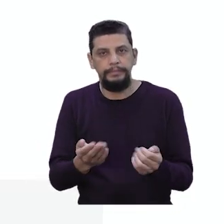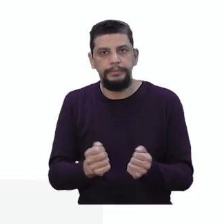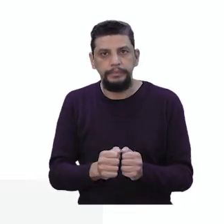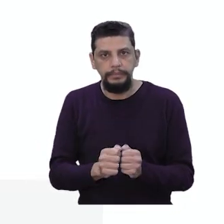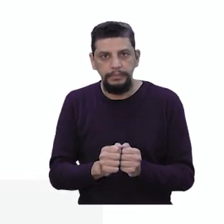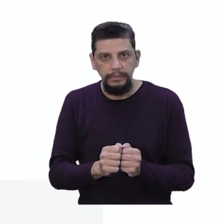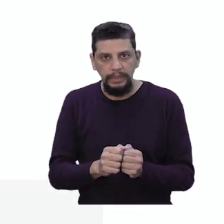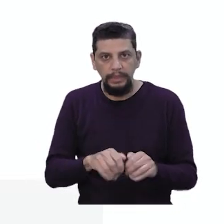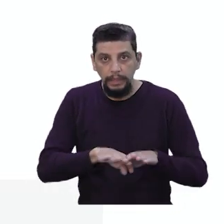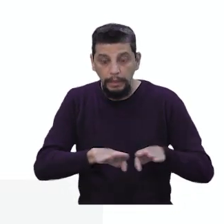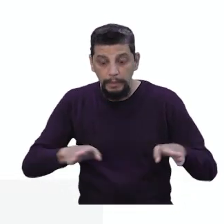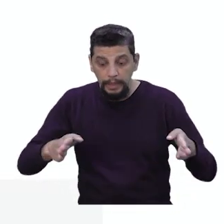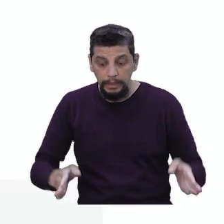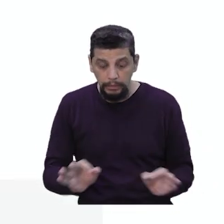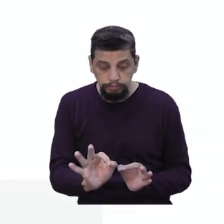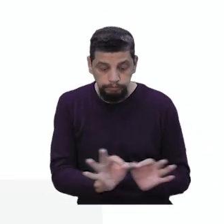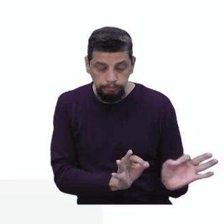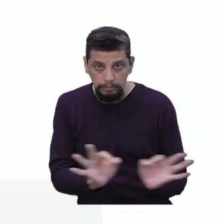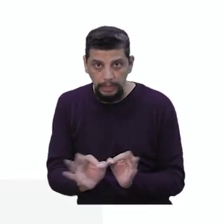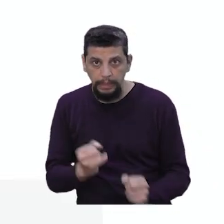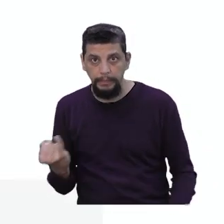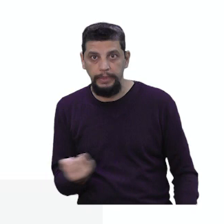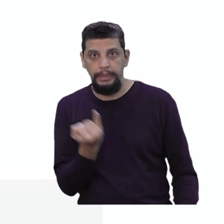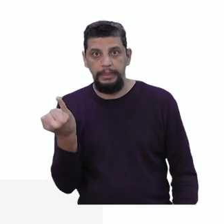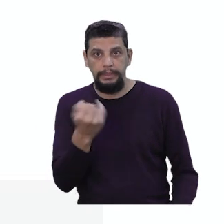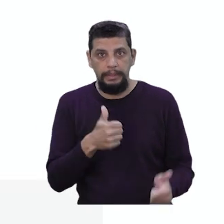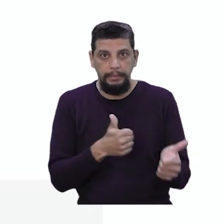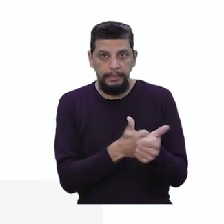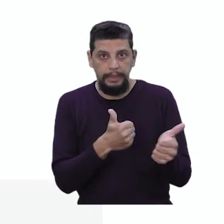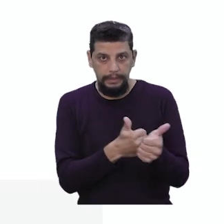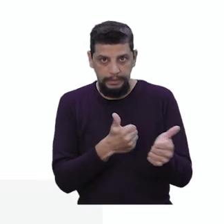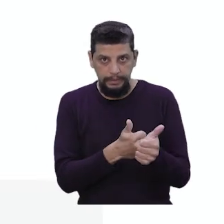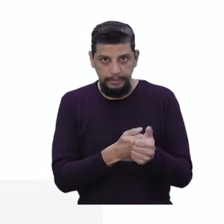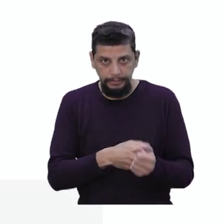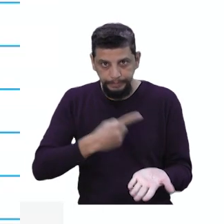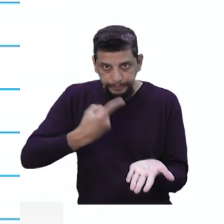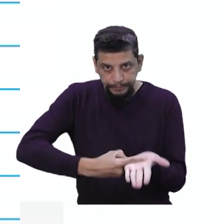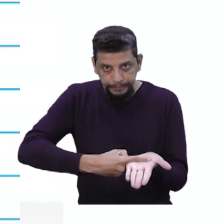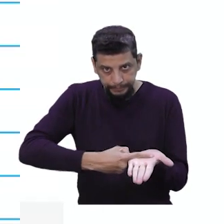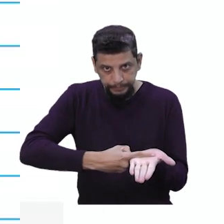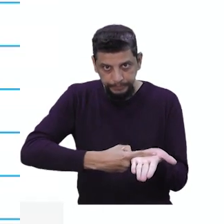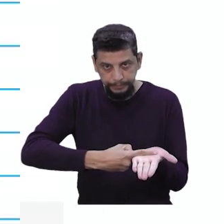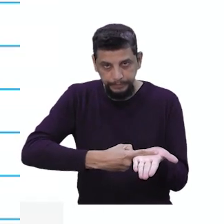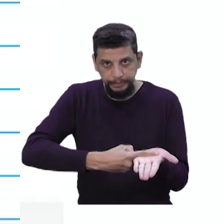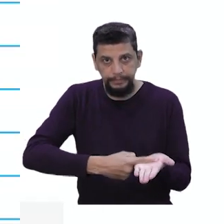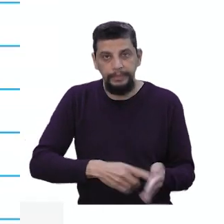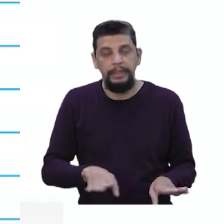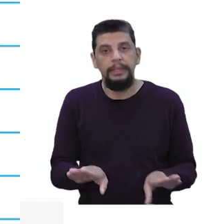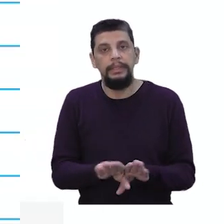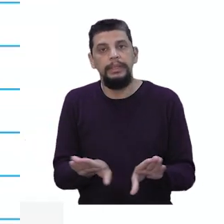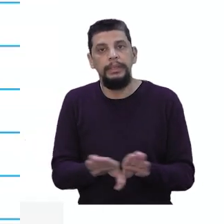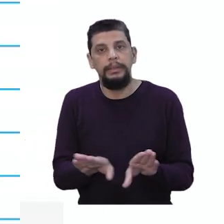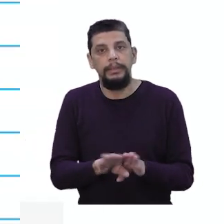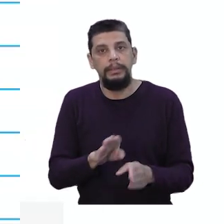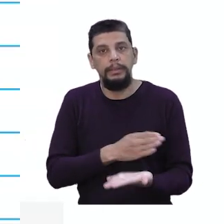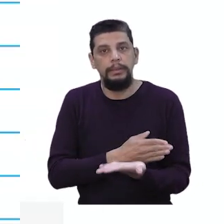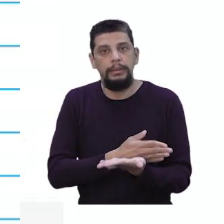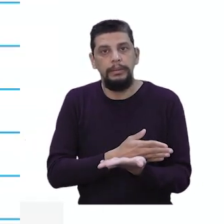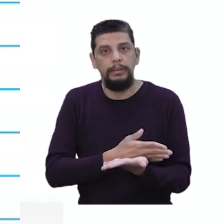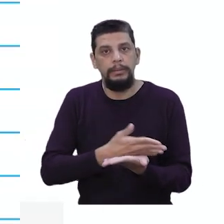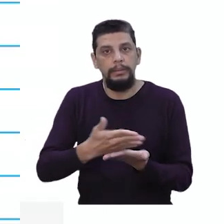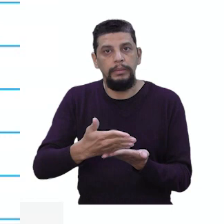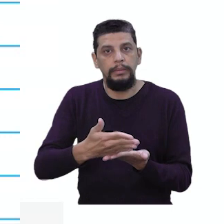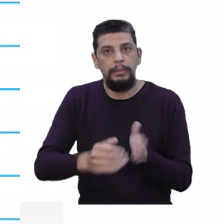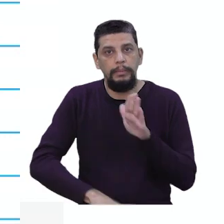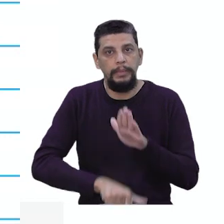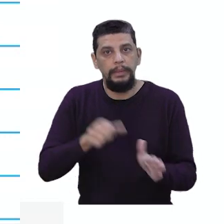usar o de vocês aí na mesa de vocês também. É bem importante estar ali pertinho de vocês, combinado? E para iniciar